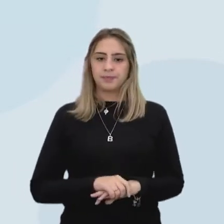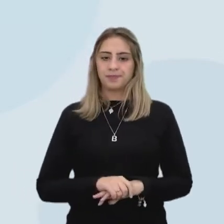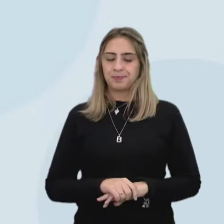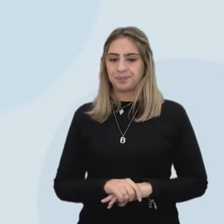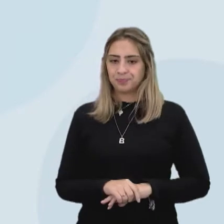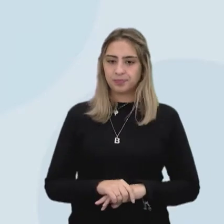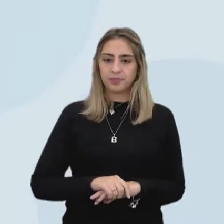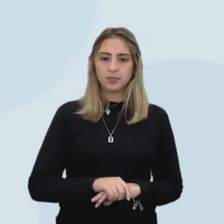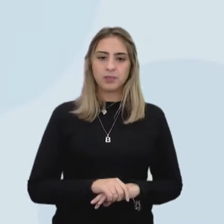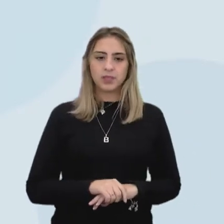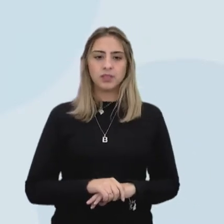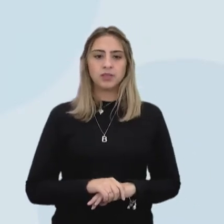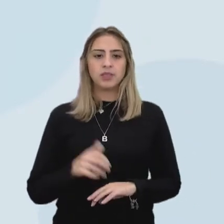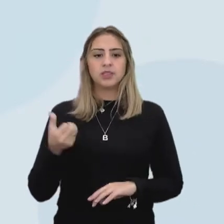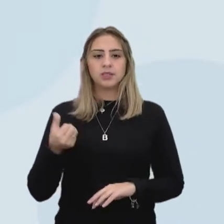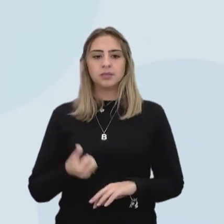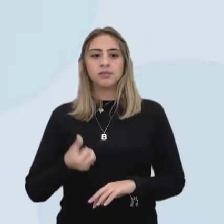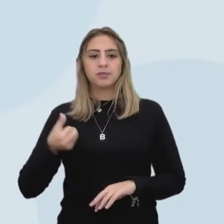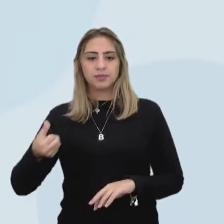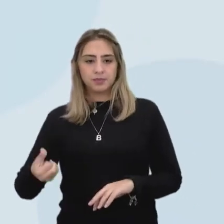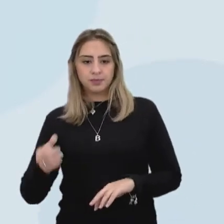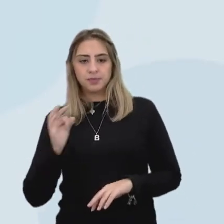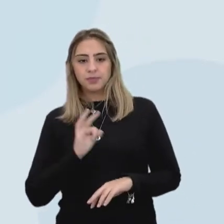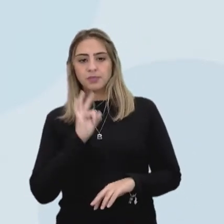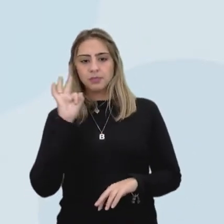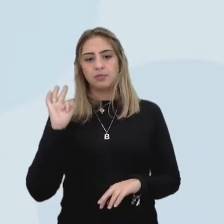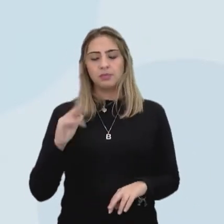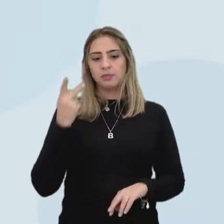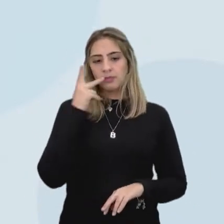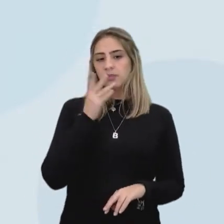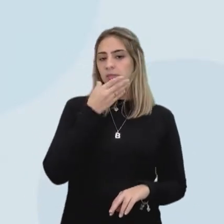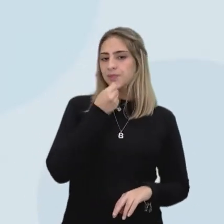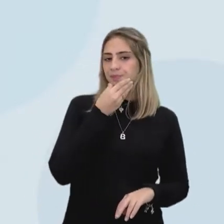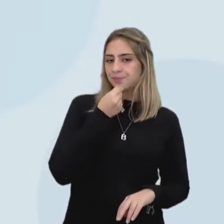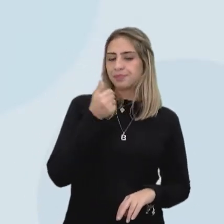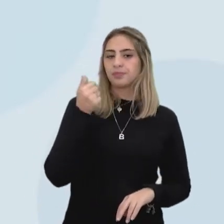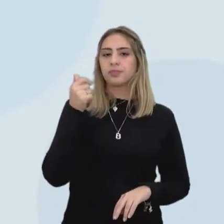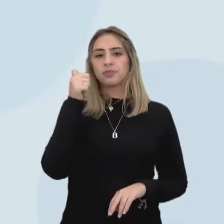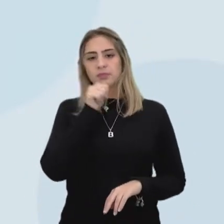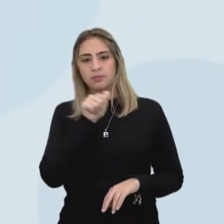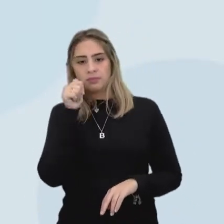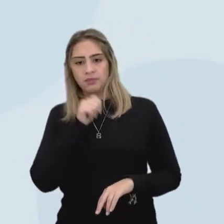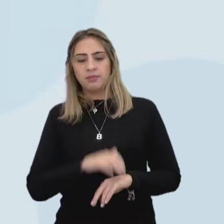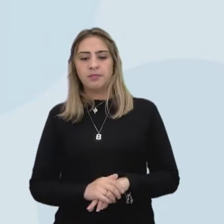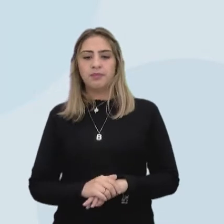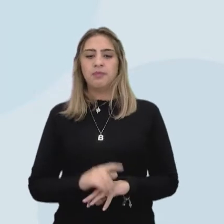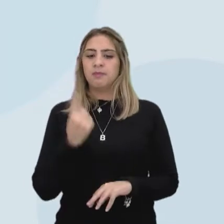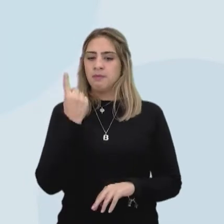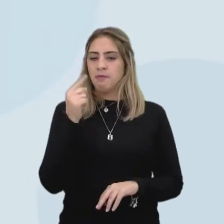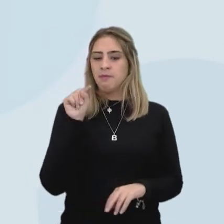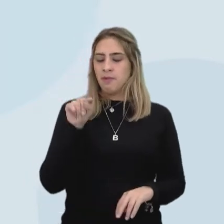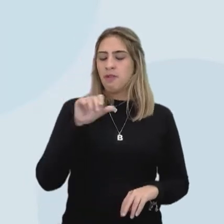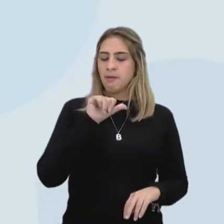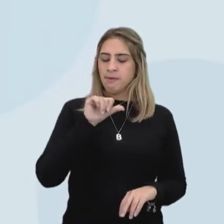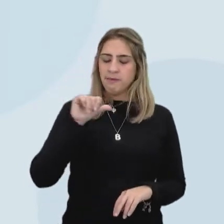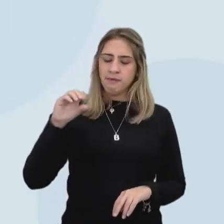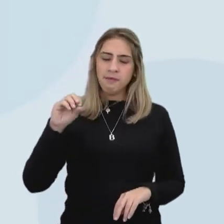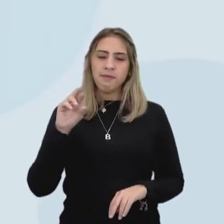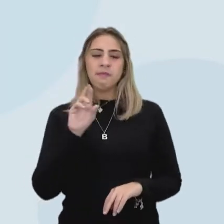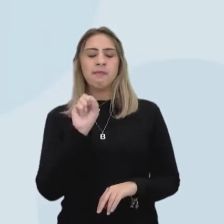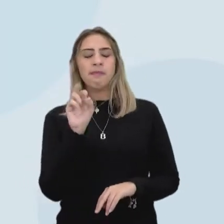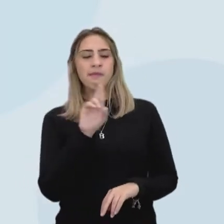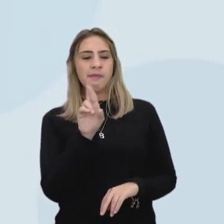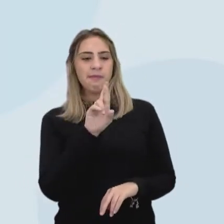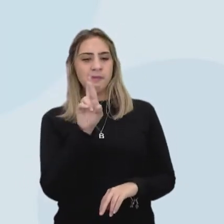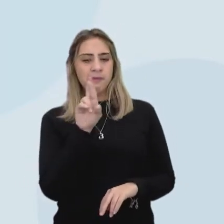amarelo tem lá 66 moedas para homens e mulheres. Né? O que equivale a R$ 1.980. Né? Porque